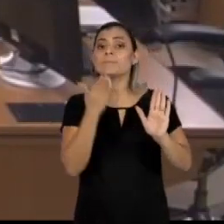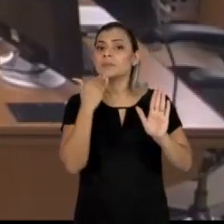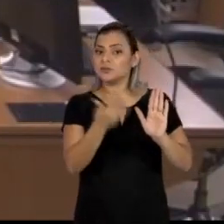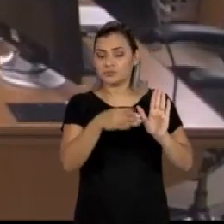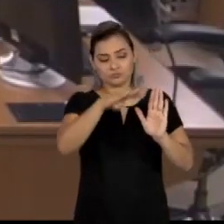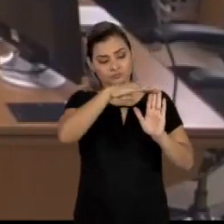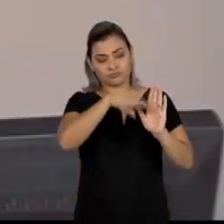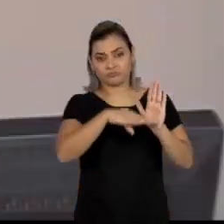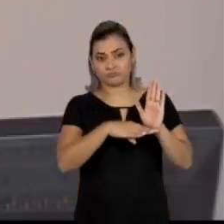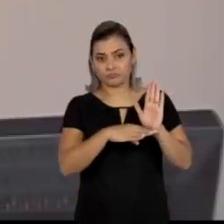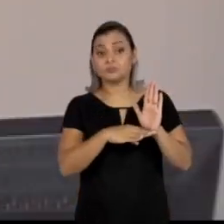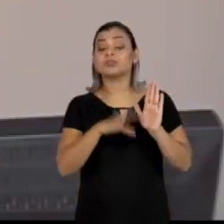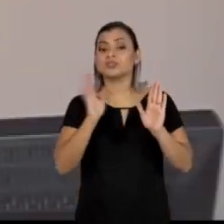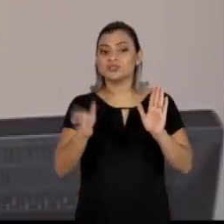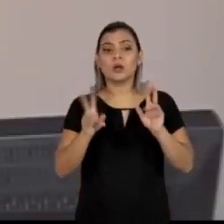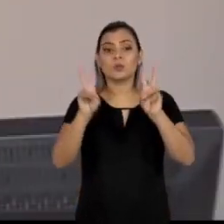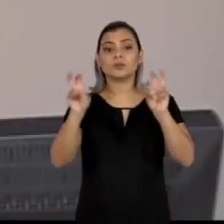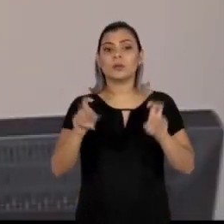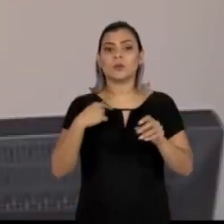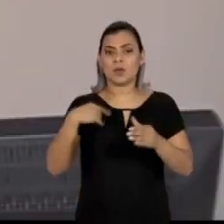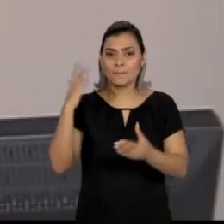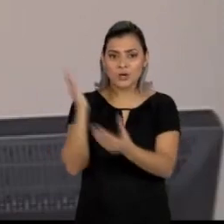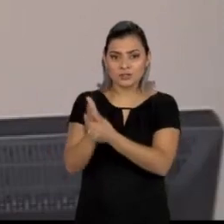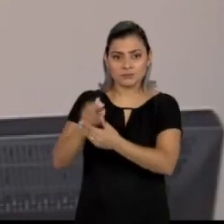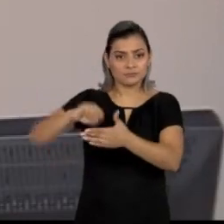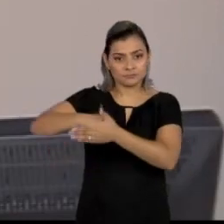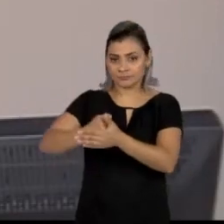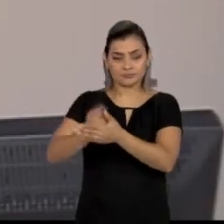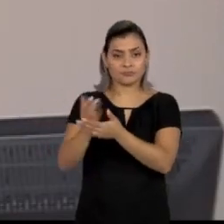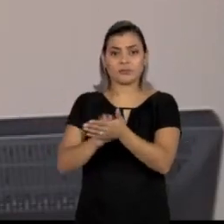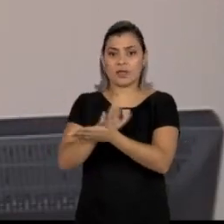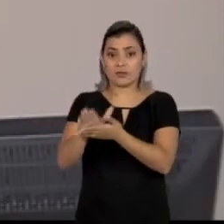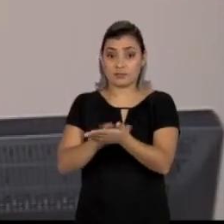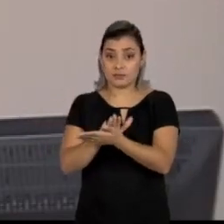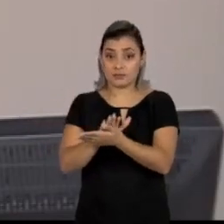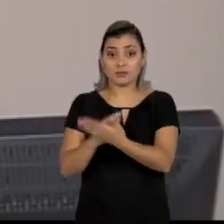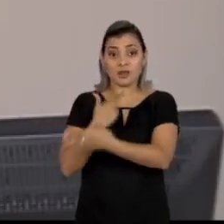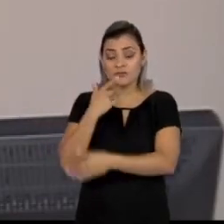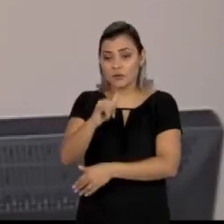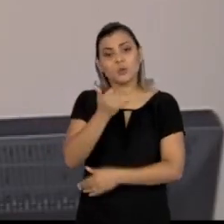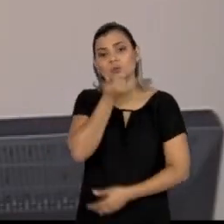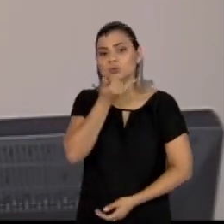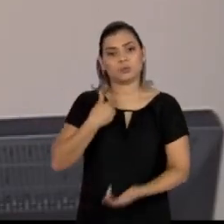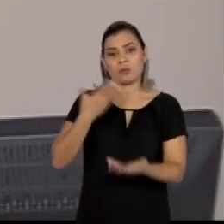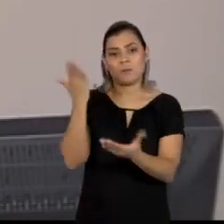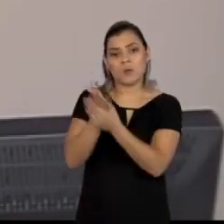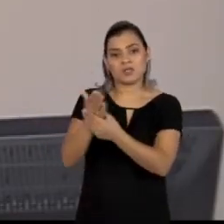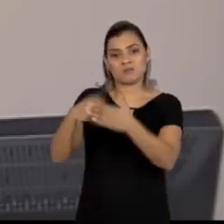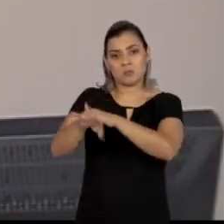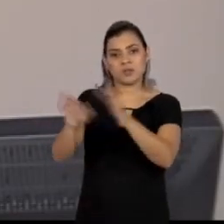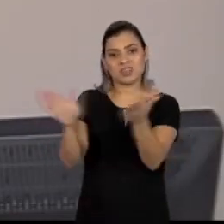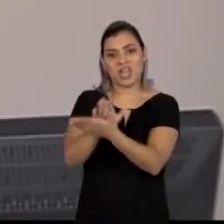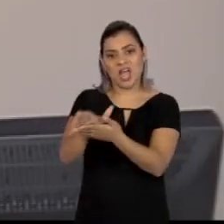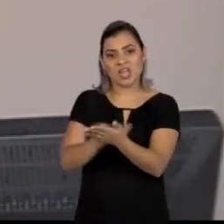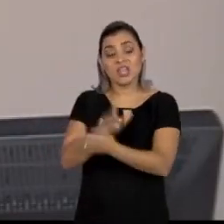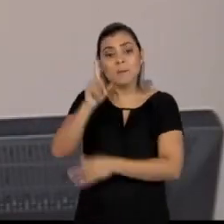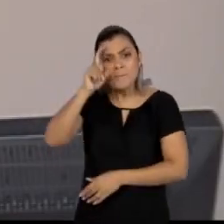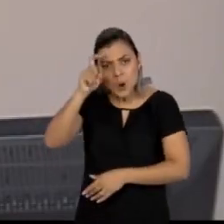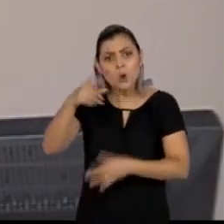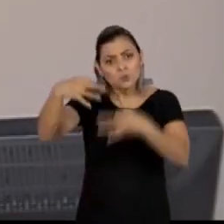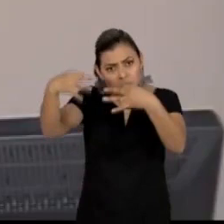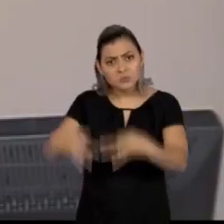pela defesa dos réus, como a anulação do processo. Gibran Neto negou o pedido e disse que Sérgio Moro deixou